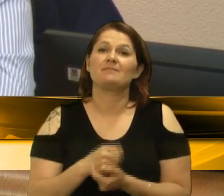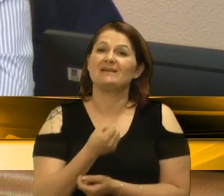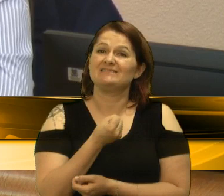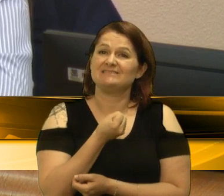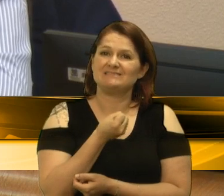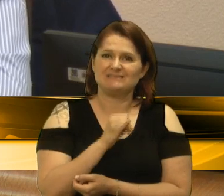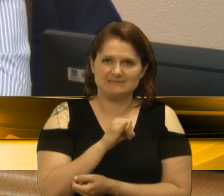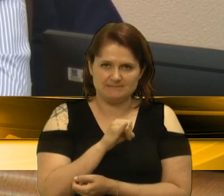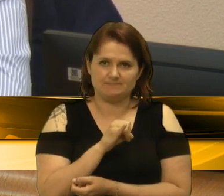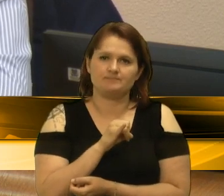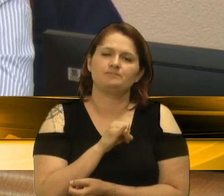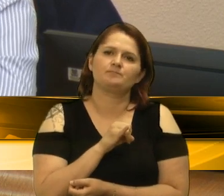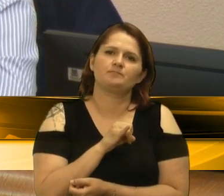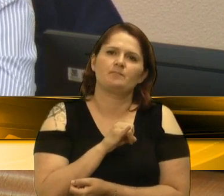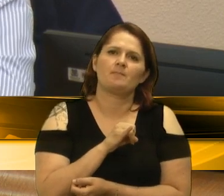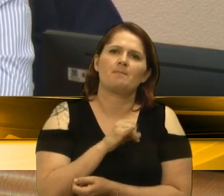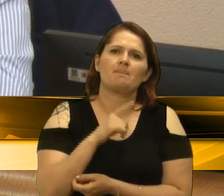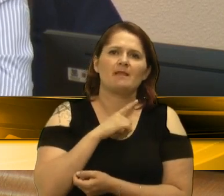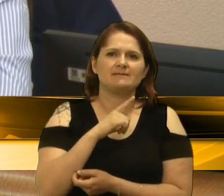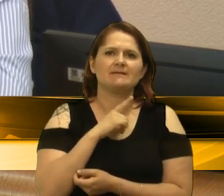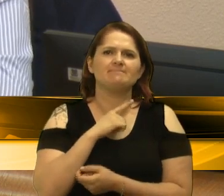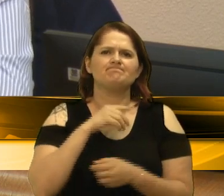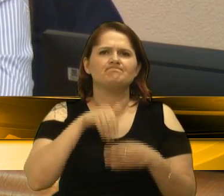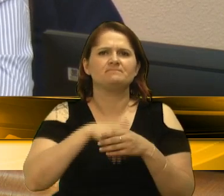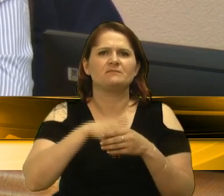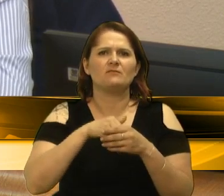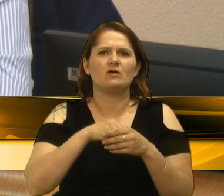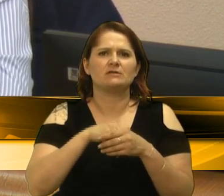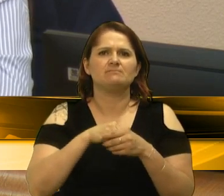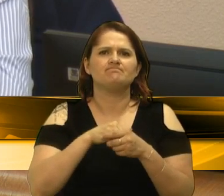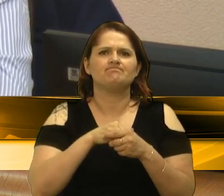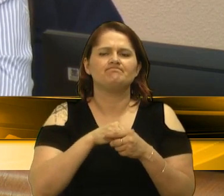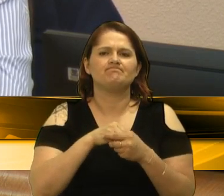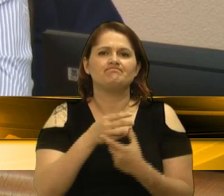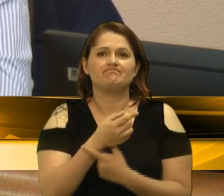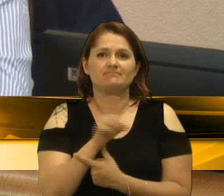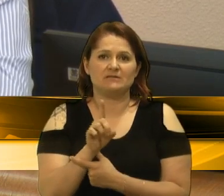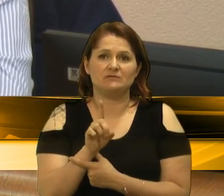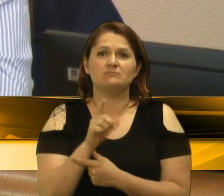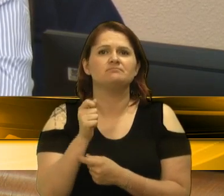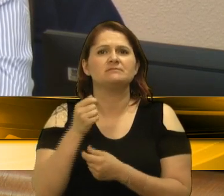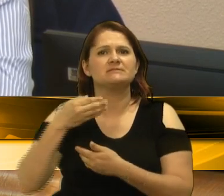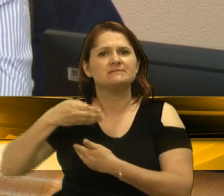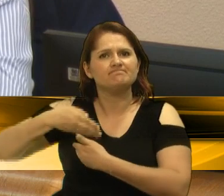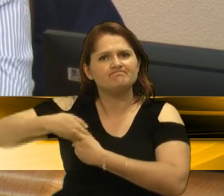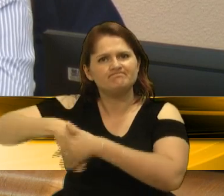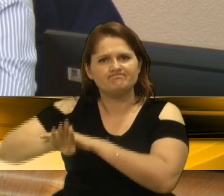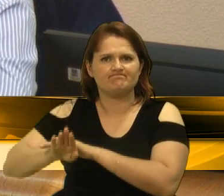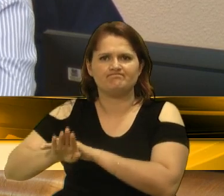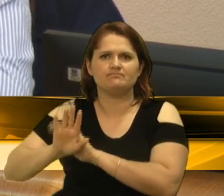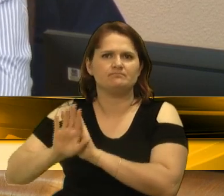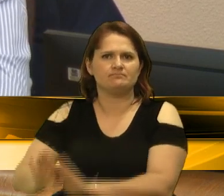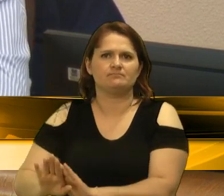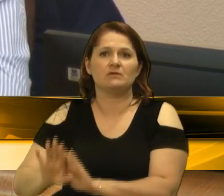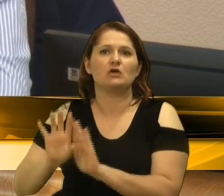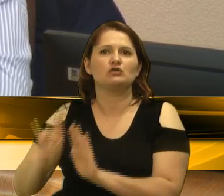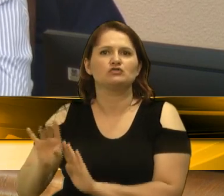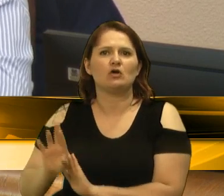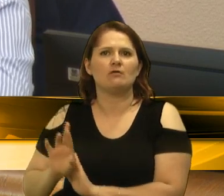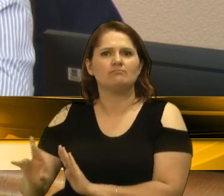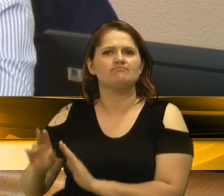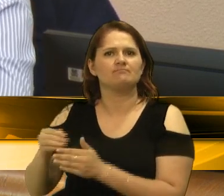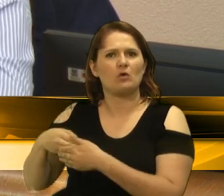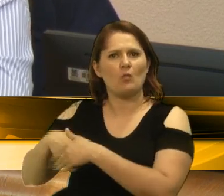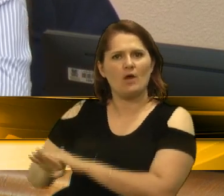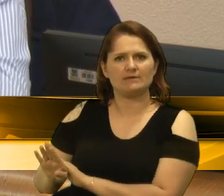sua vez for promovida a sua rejeição pelo plenário, deverá ser determinado o arquivamento da matéria, ficando vedada a sua reapresentação.